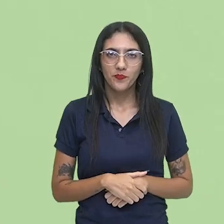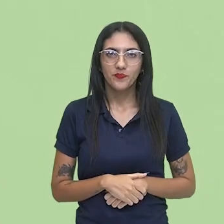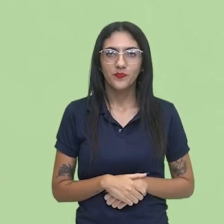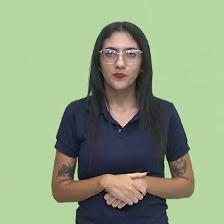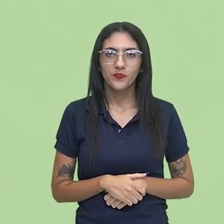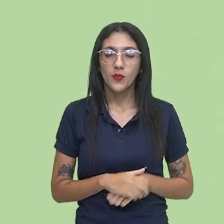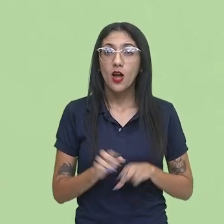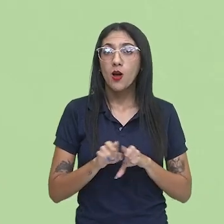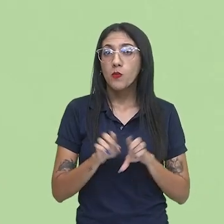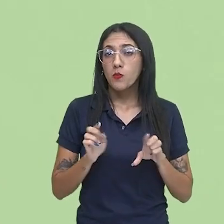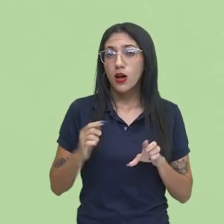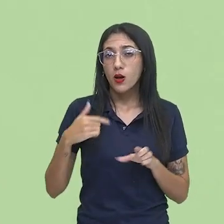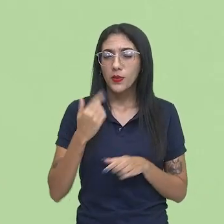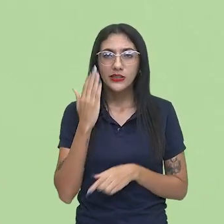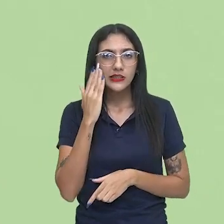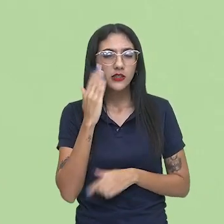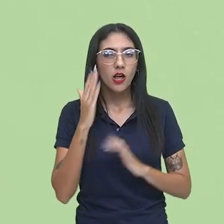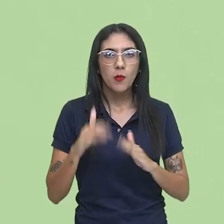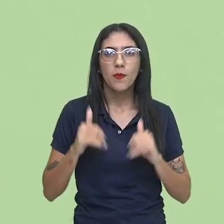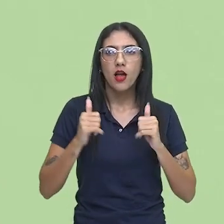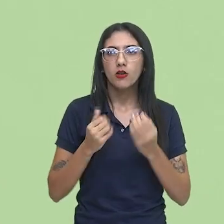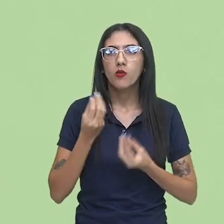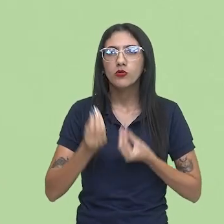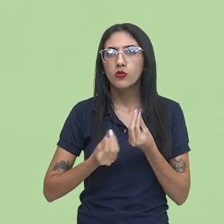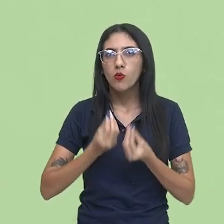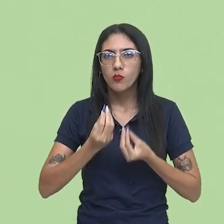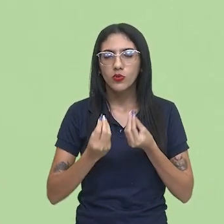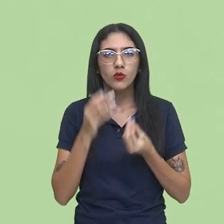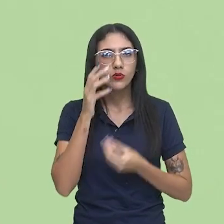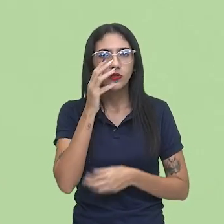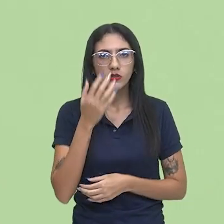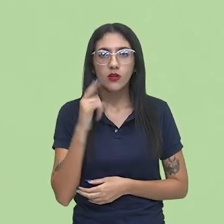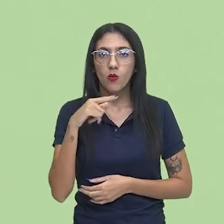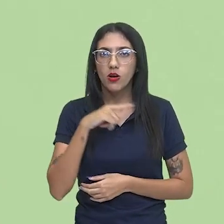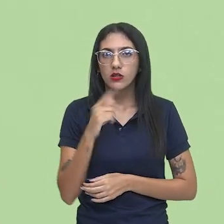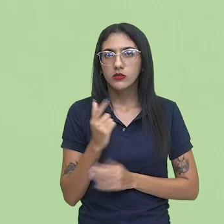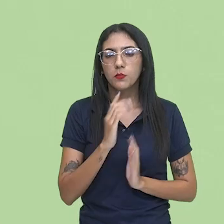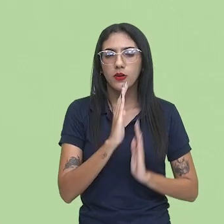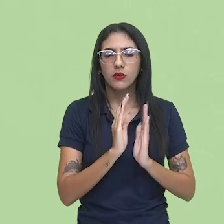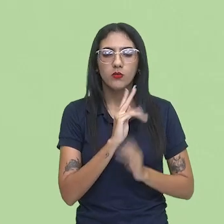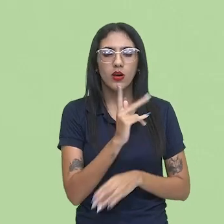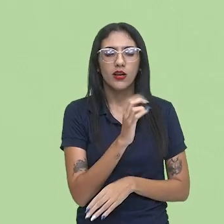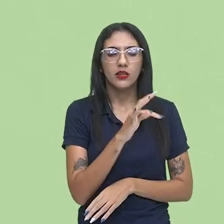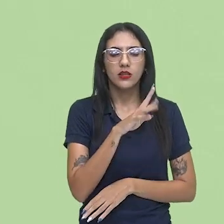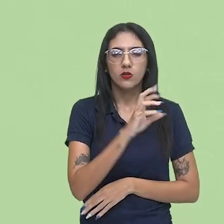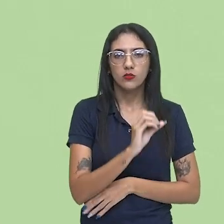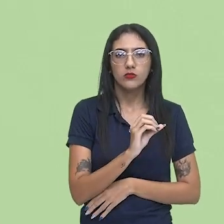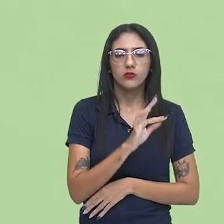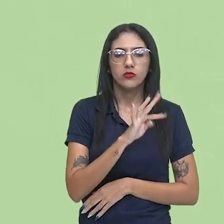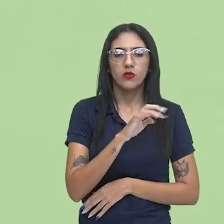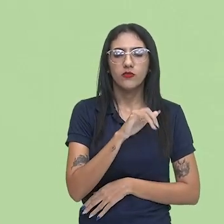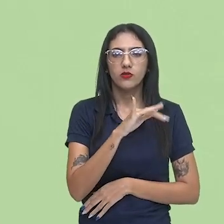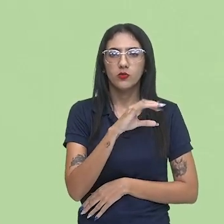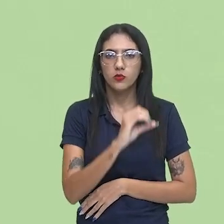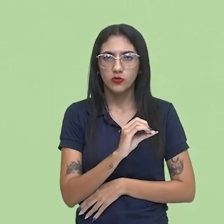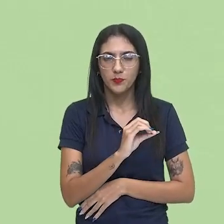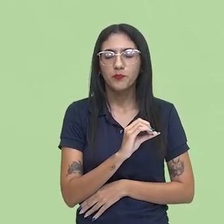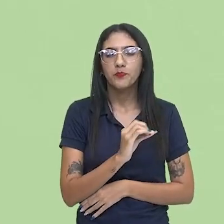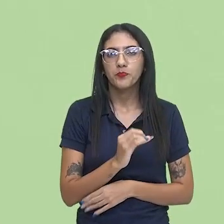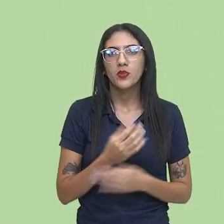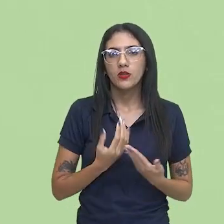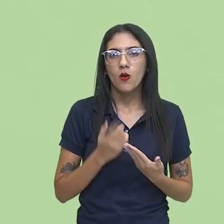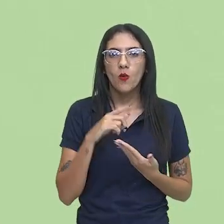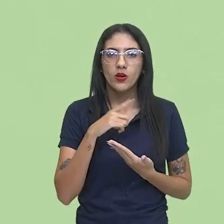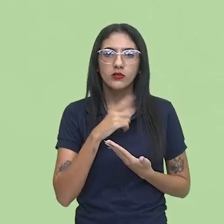entenda mais ou menos o que é esse processo heterotrófico, onde a